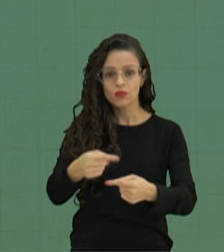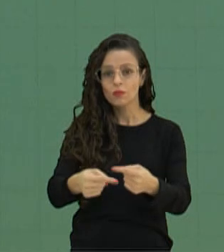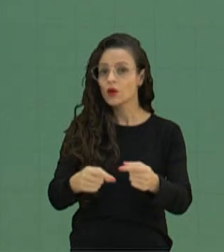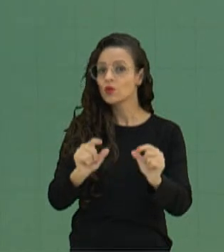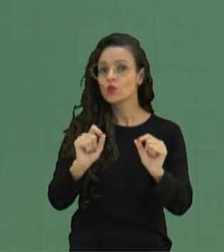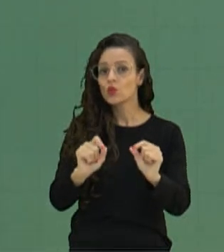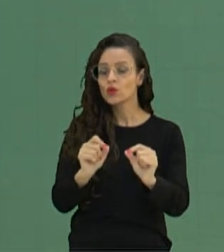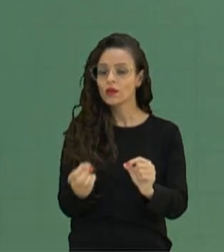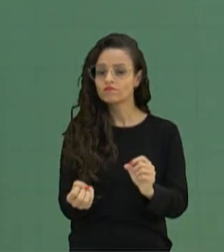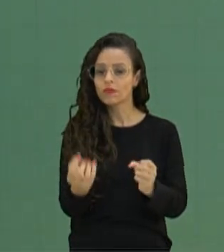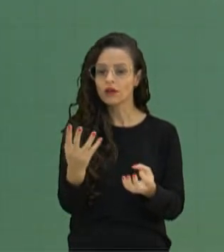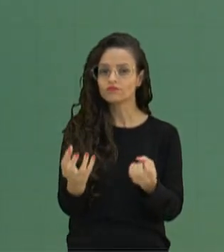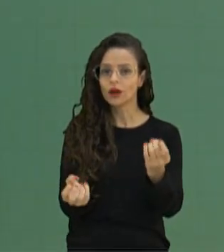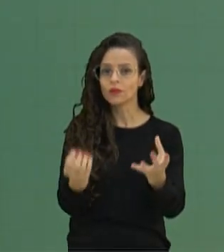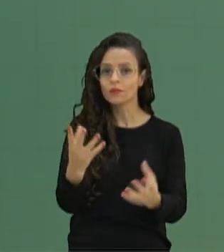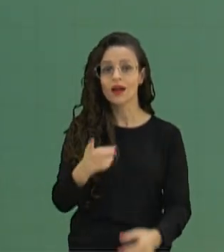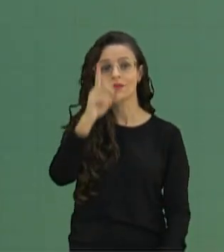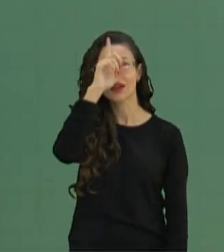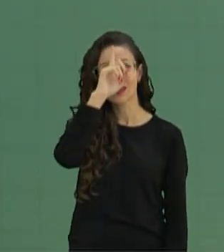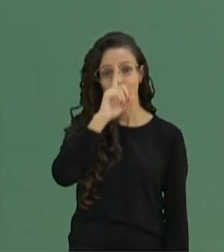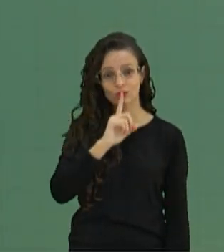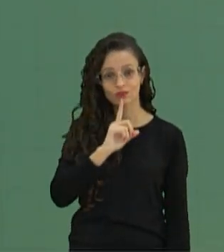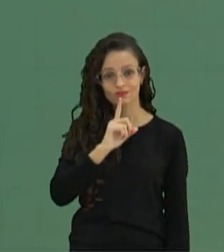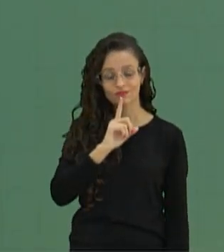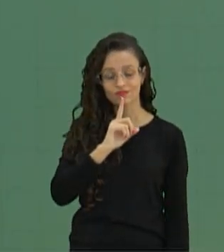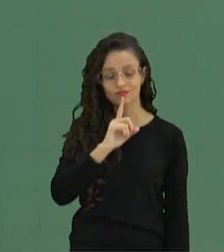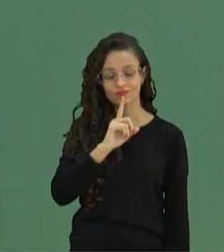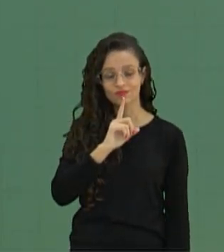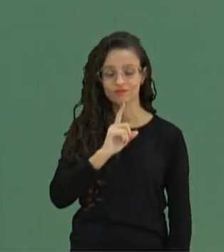nasciam com a semente de cor amarela.